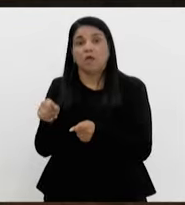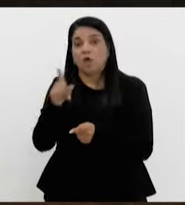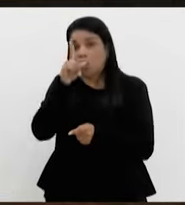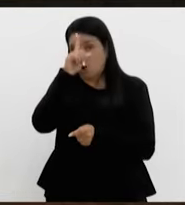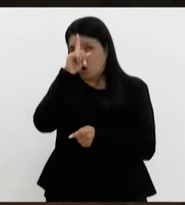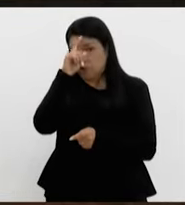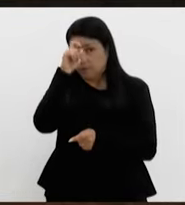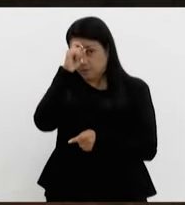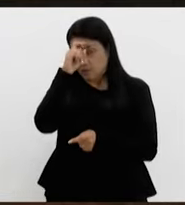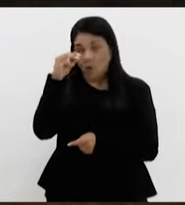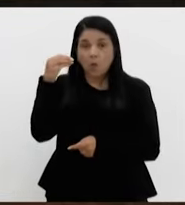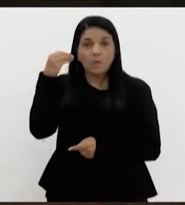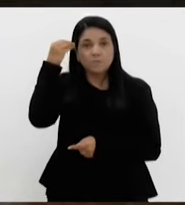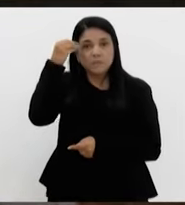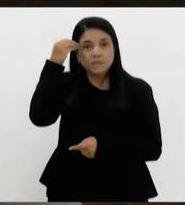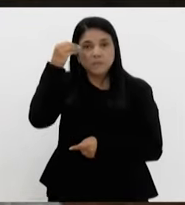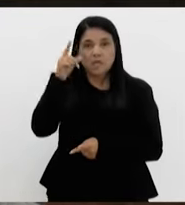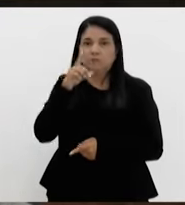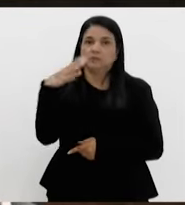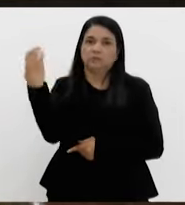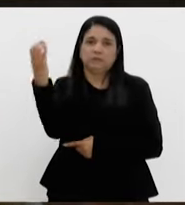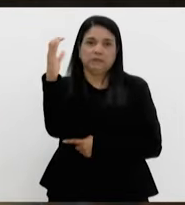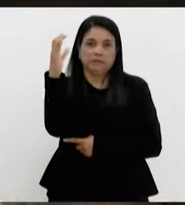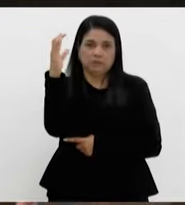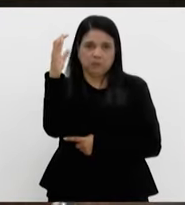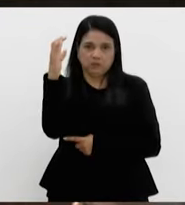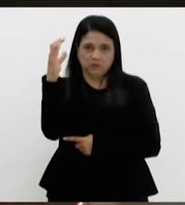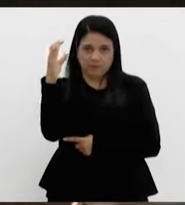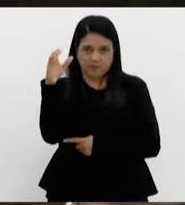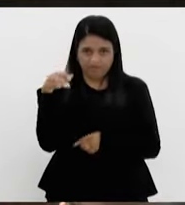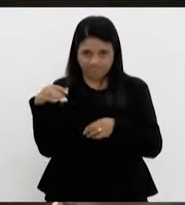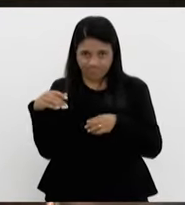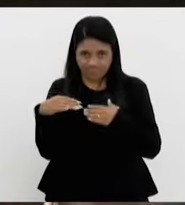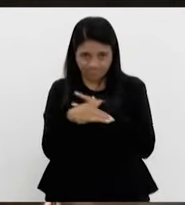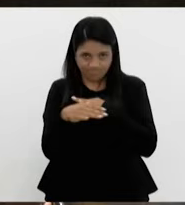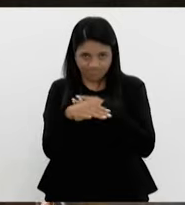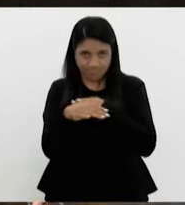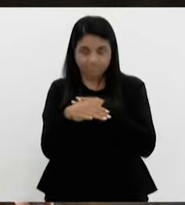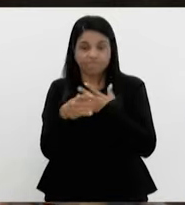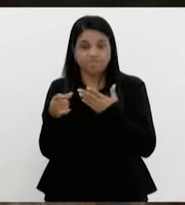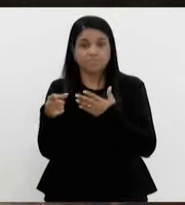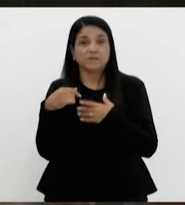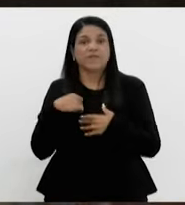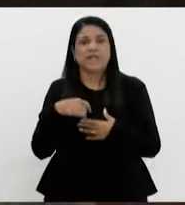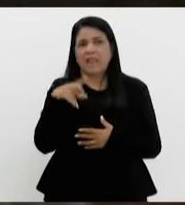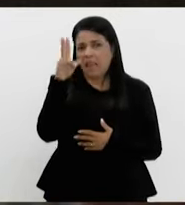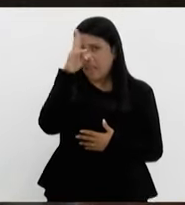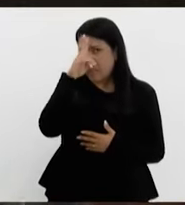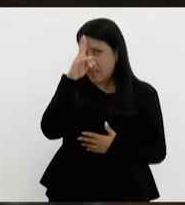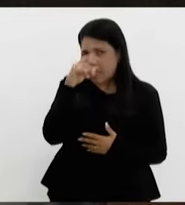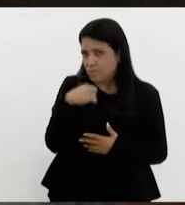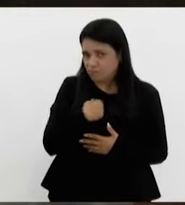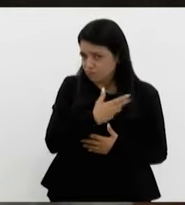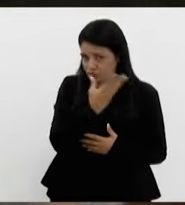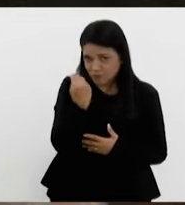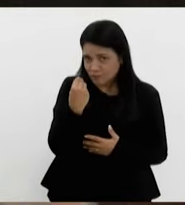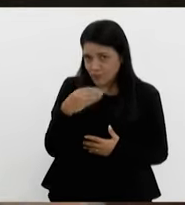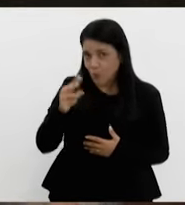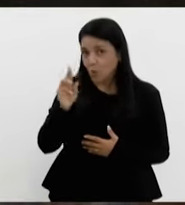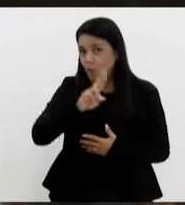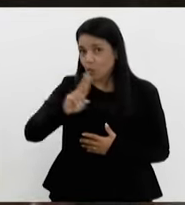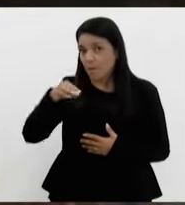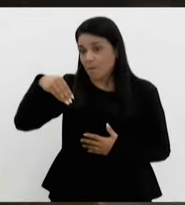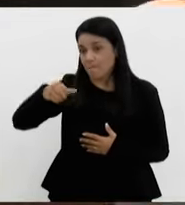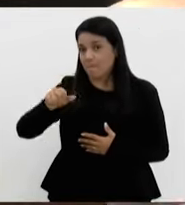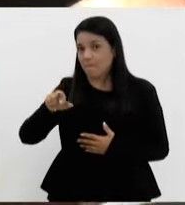Hospital Psiquiátrico de Niterói. Mas, para quem não lembra do nome Marcelo da Costa Andrade,